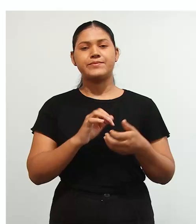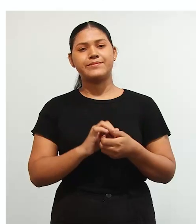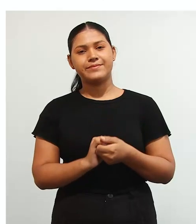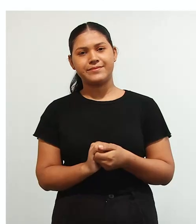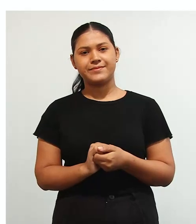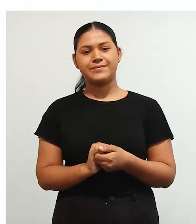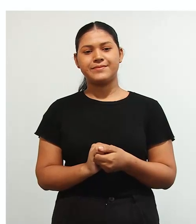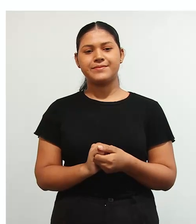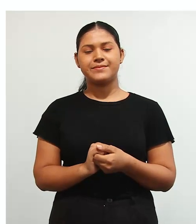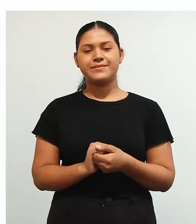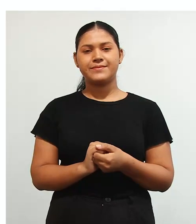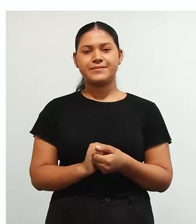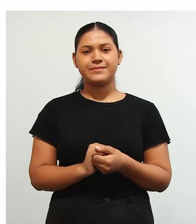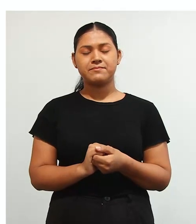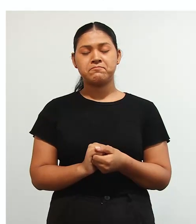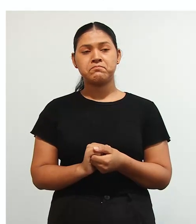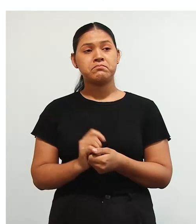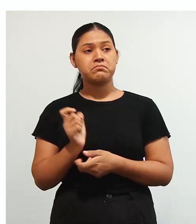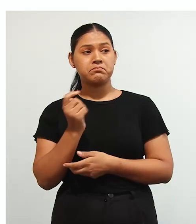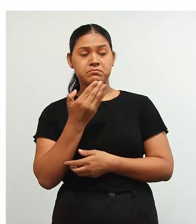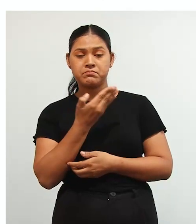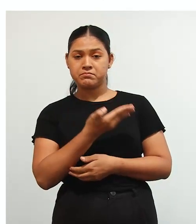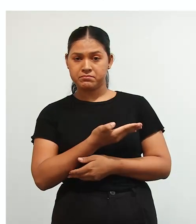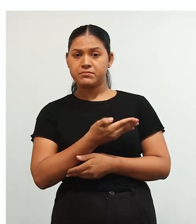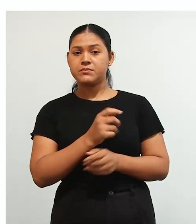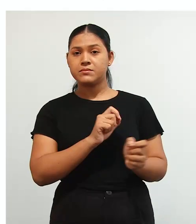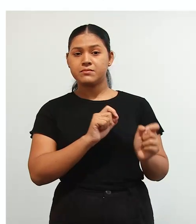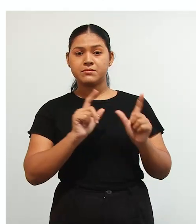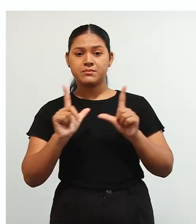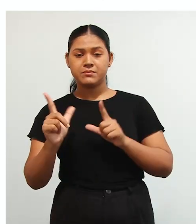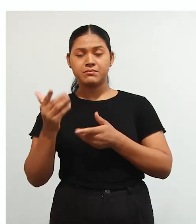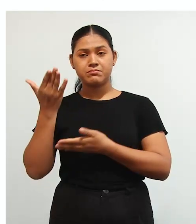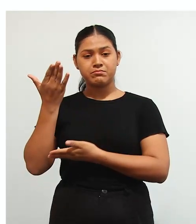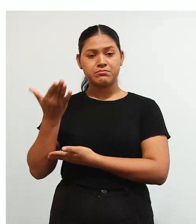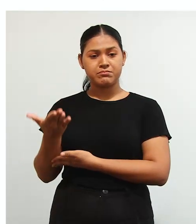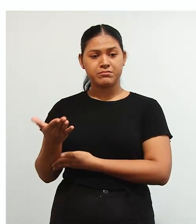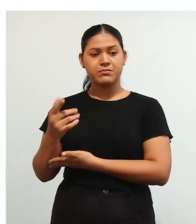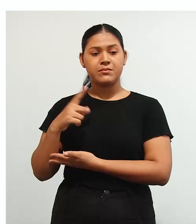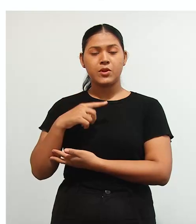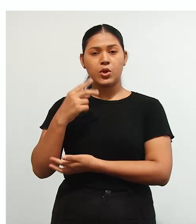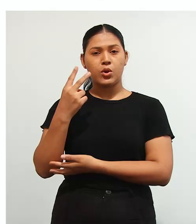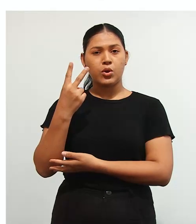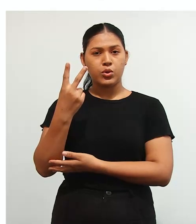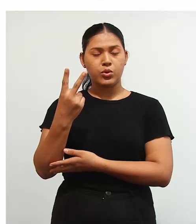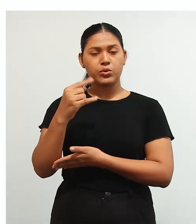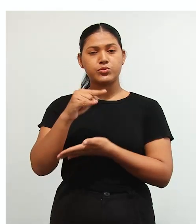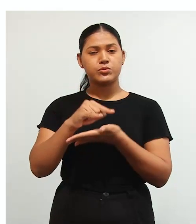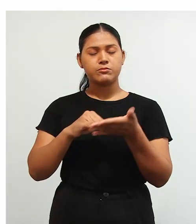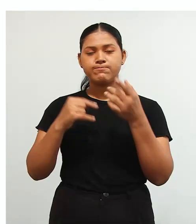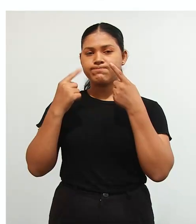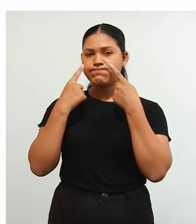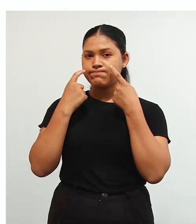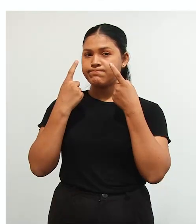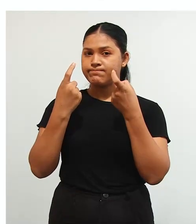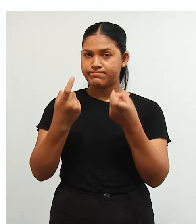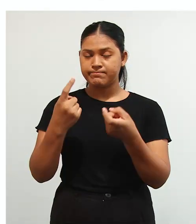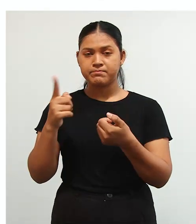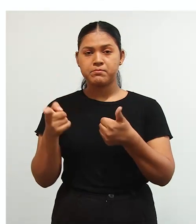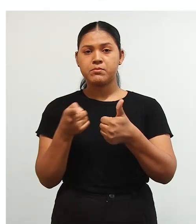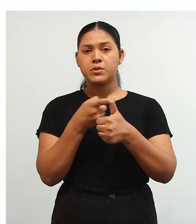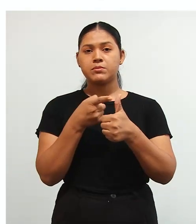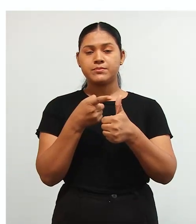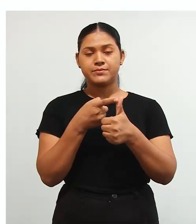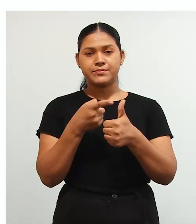né? Nesse slide você tem dois documentos que parecem interessantes. O